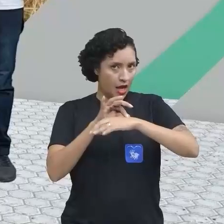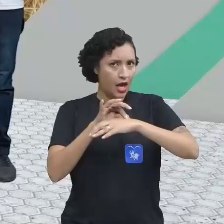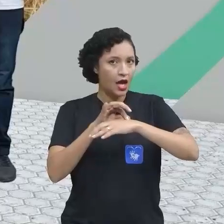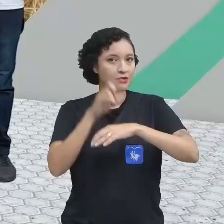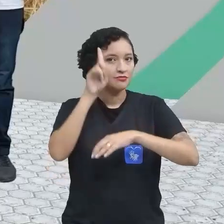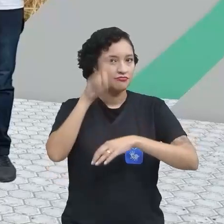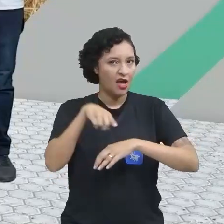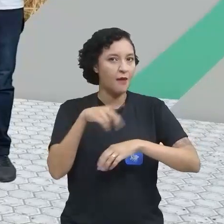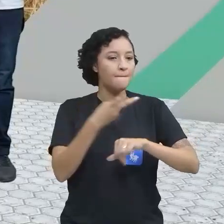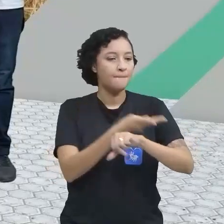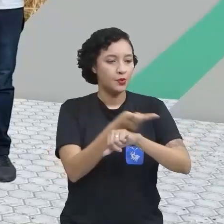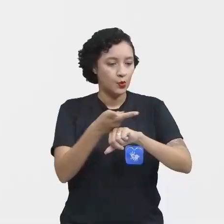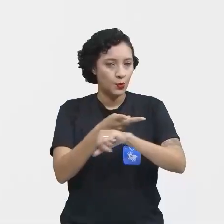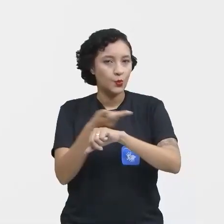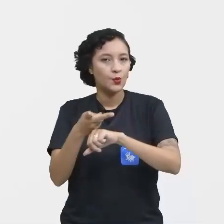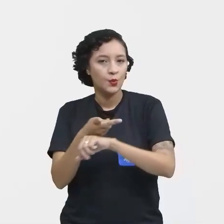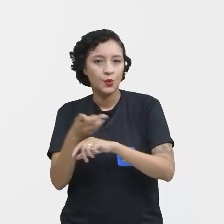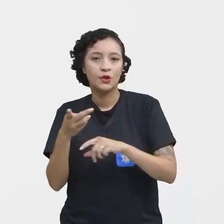né? Ele é muito procurado.